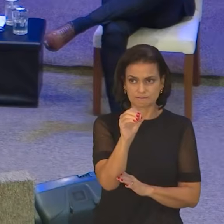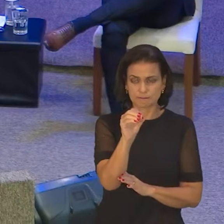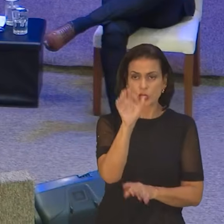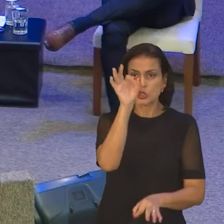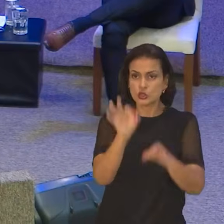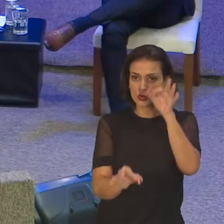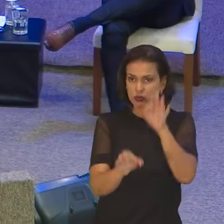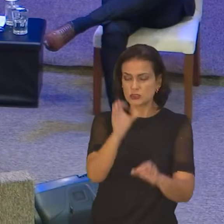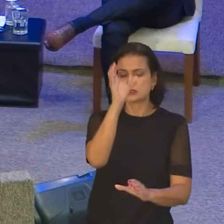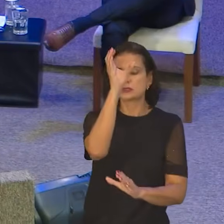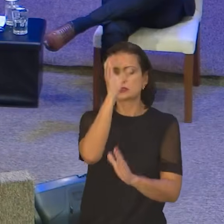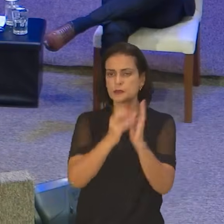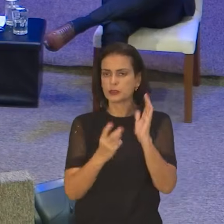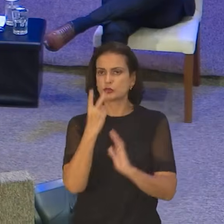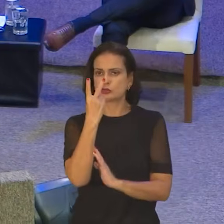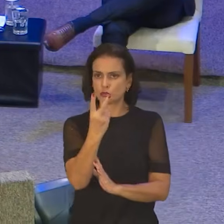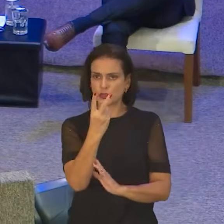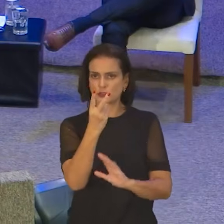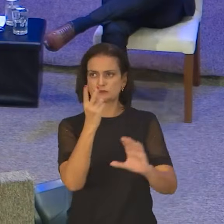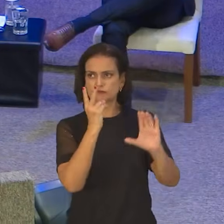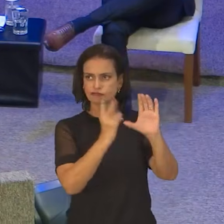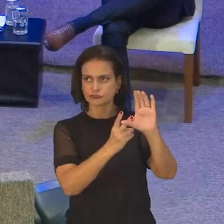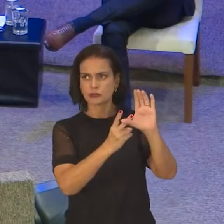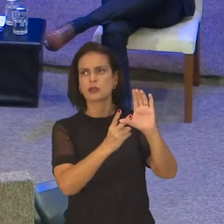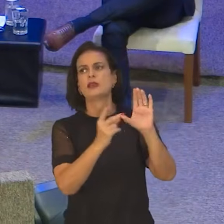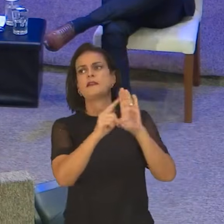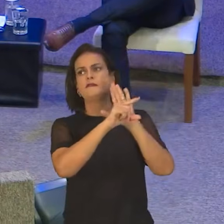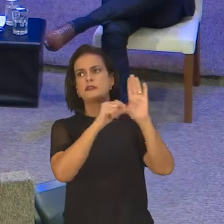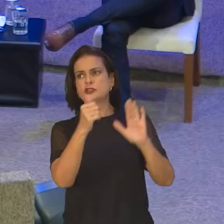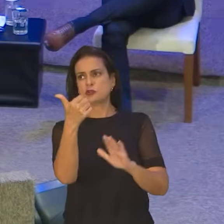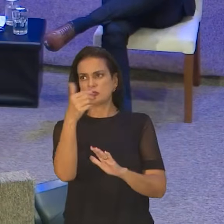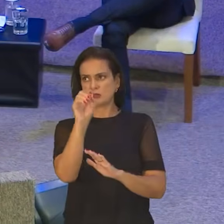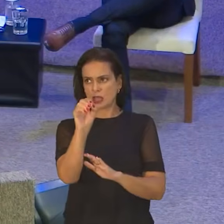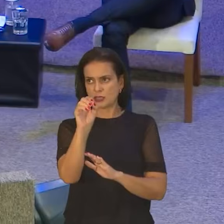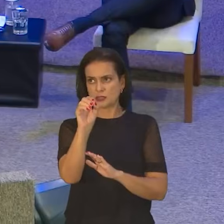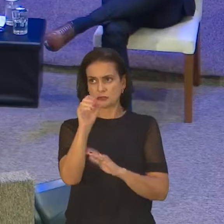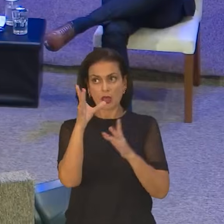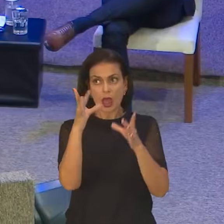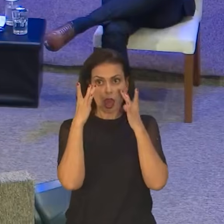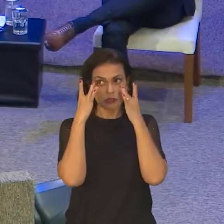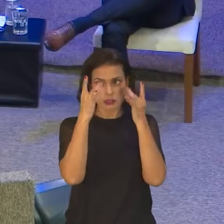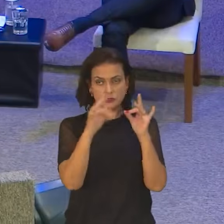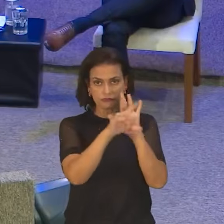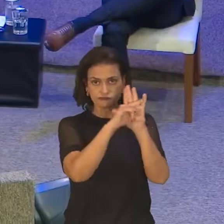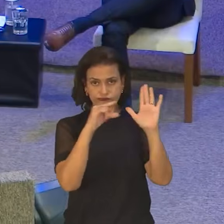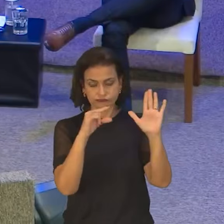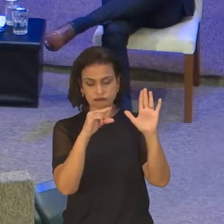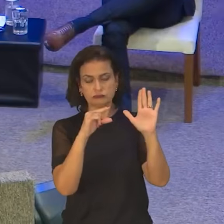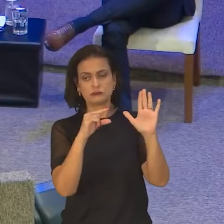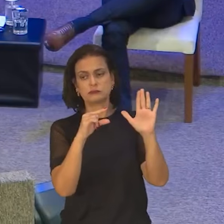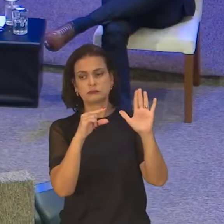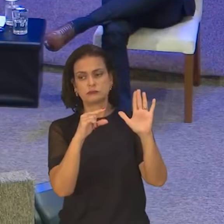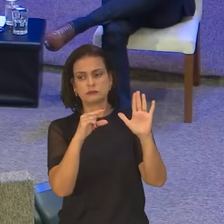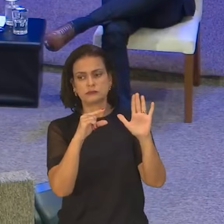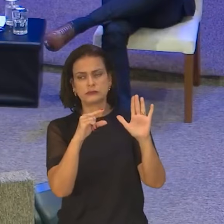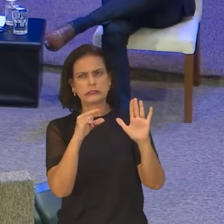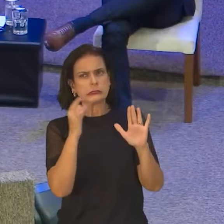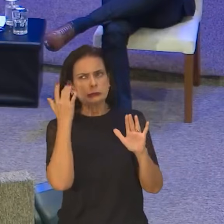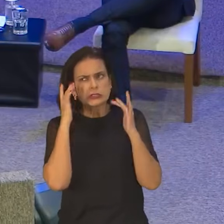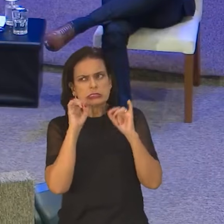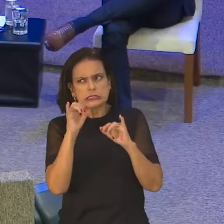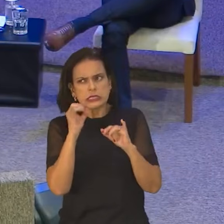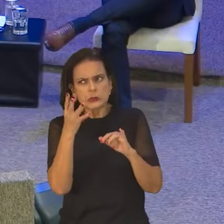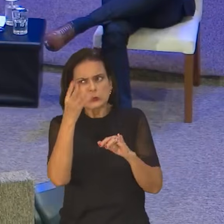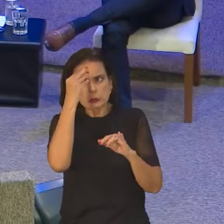Juízes capítulo 2, versículo 10. Veja bem esse versículo. Eu não sei quanto você consegue entender